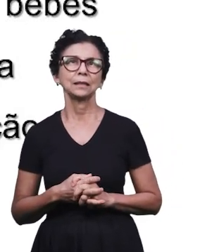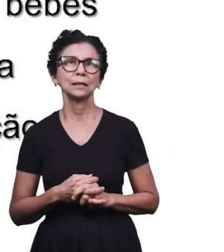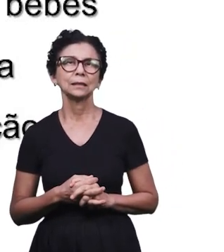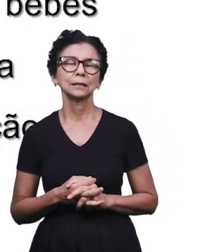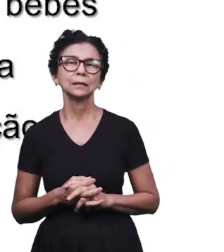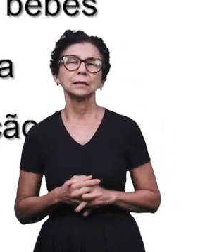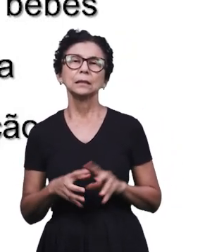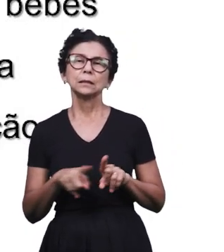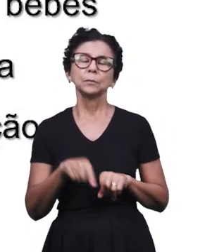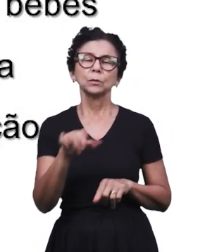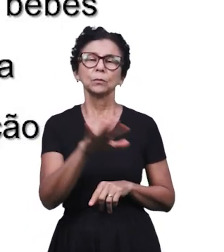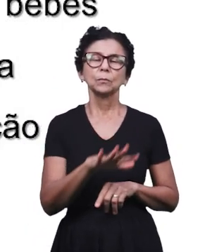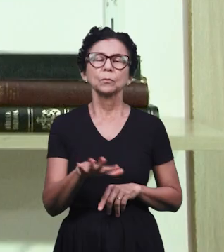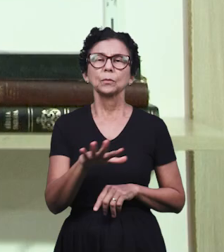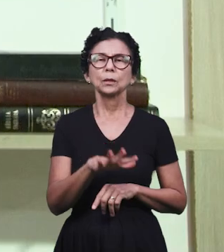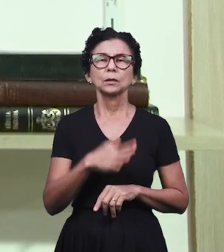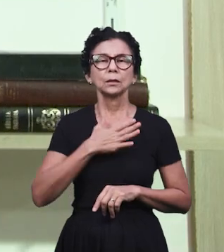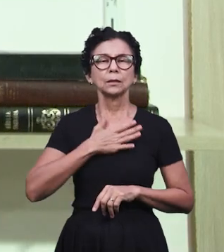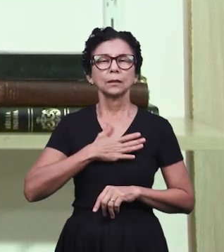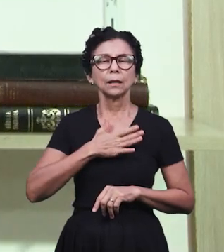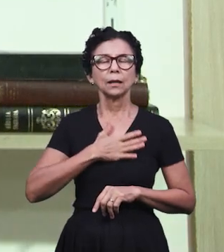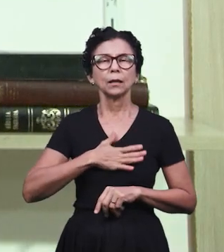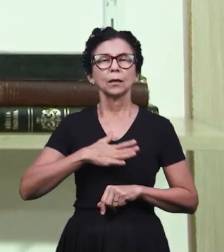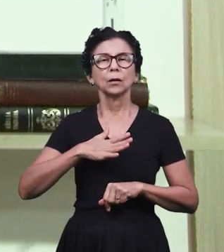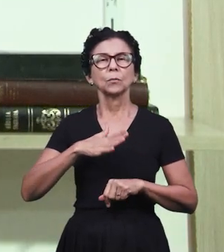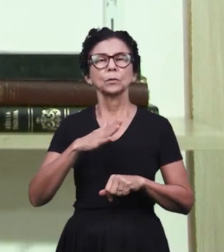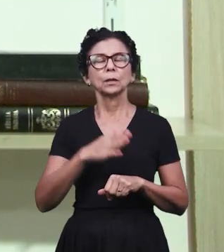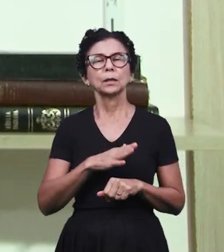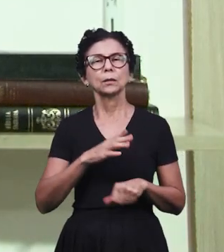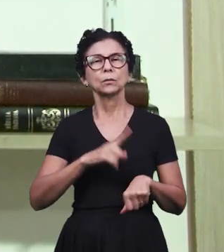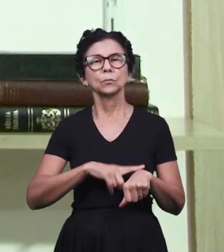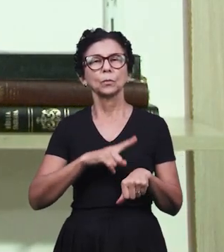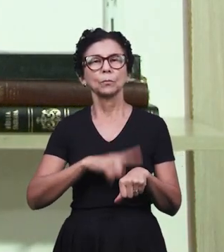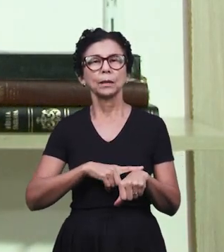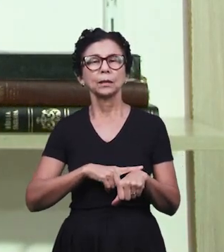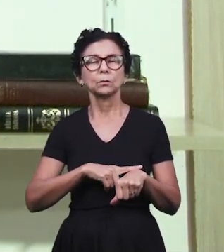for necessário. Temos também na infância,